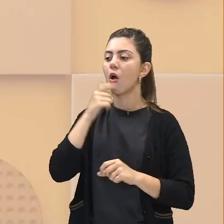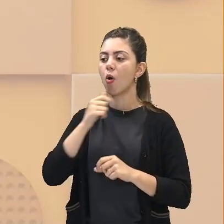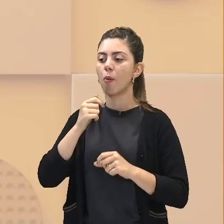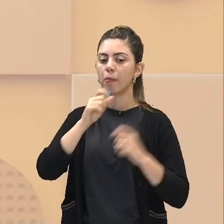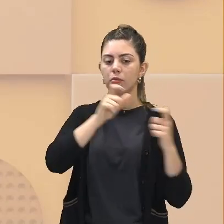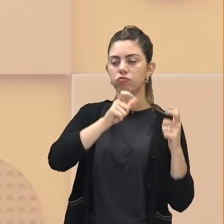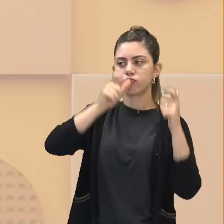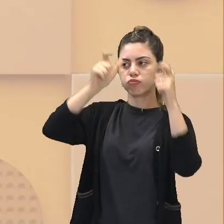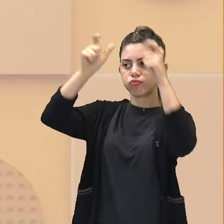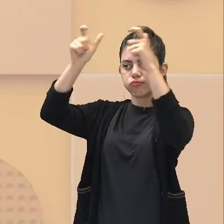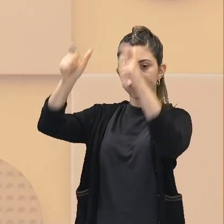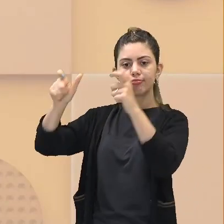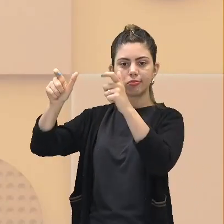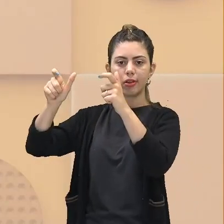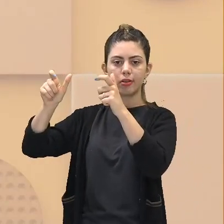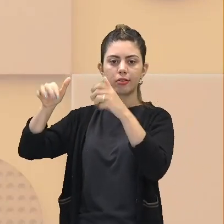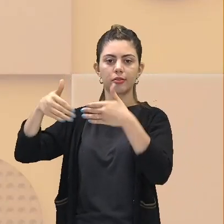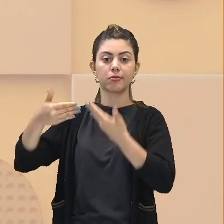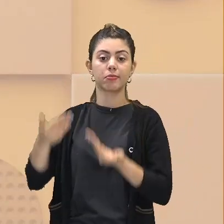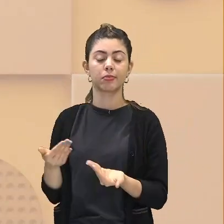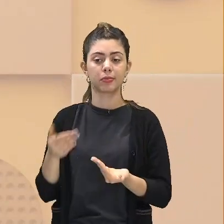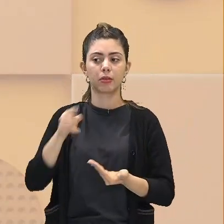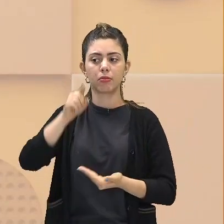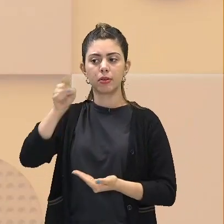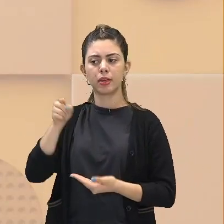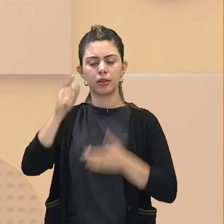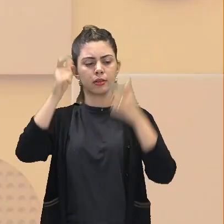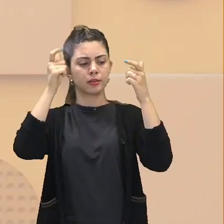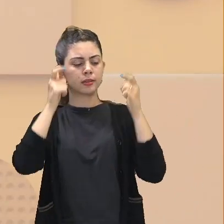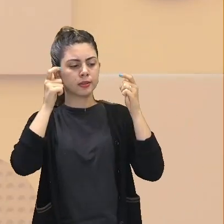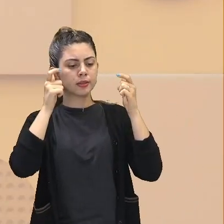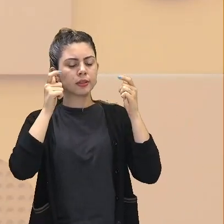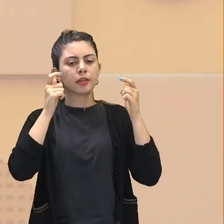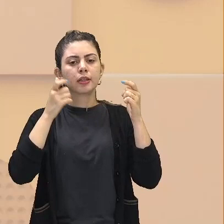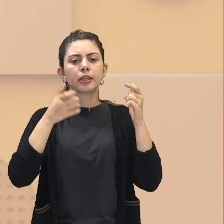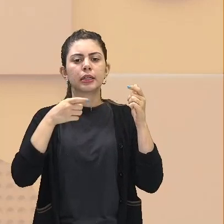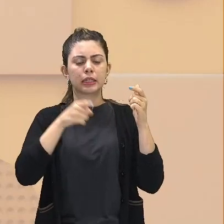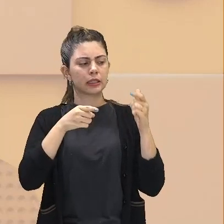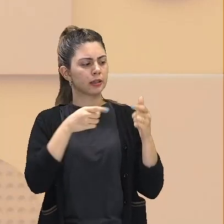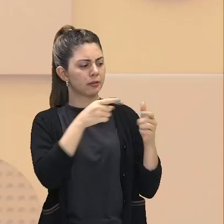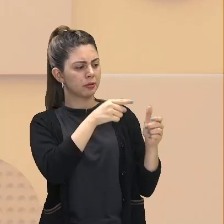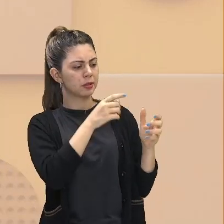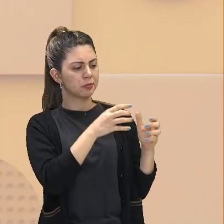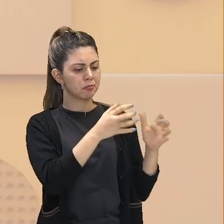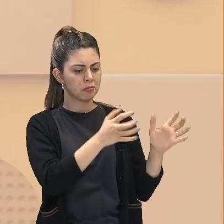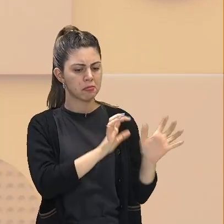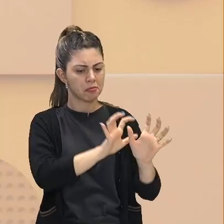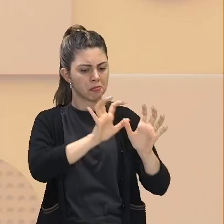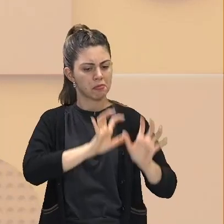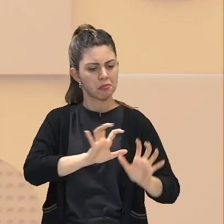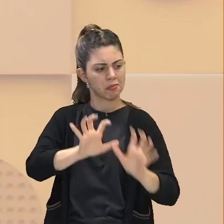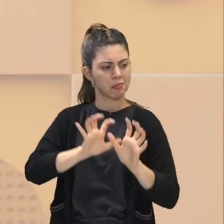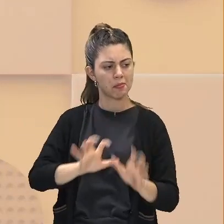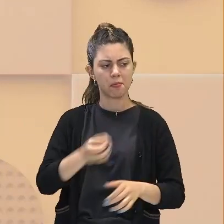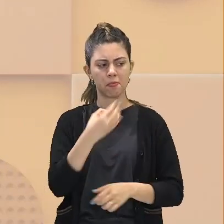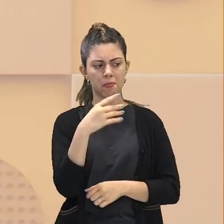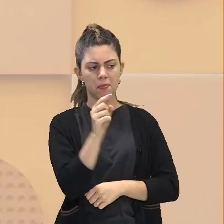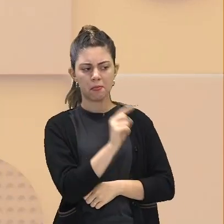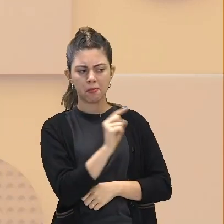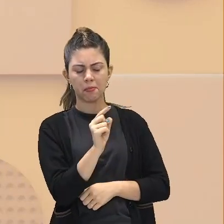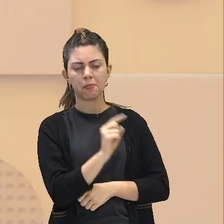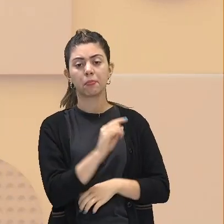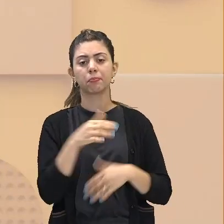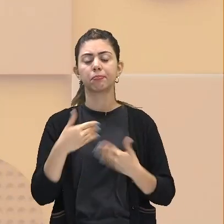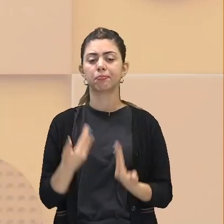tinha com maus olhos. A Igreja, ela detinha uma influência política muito grande. Por quê?